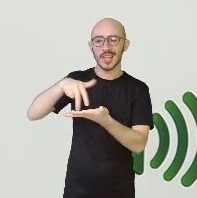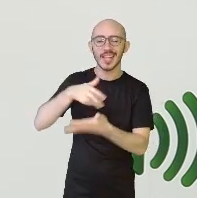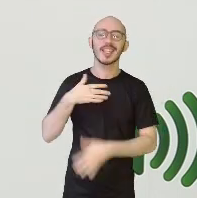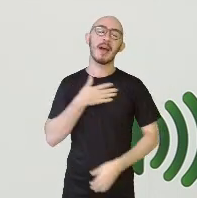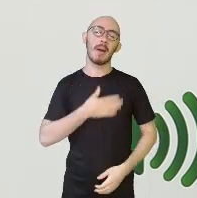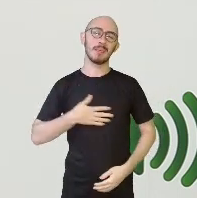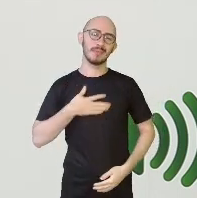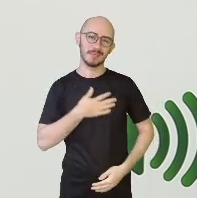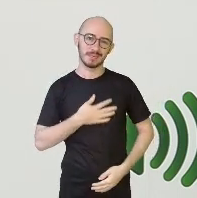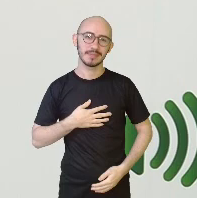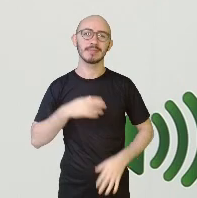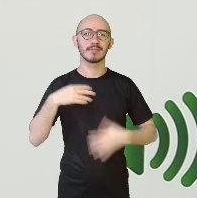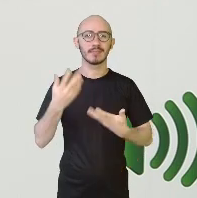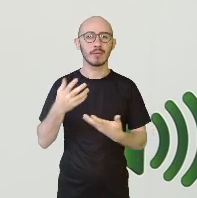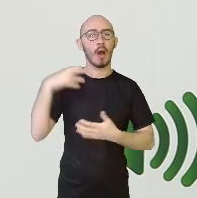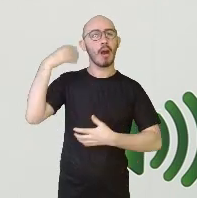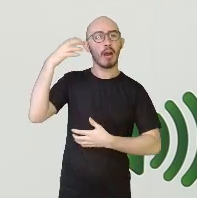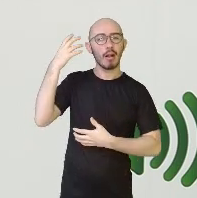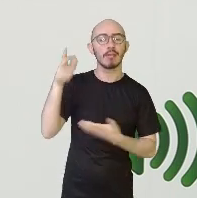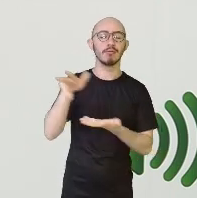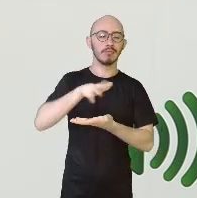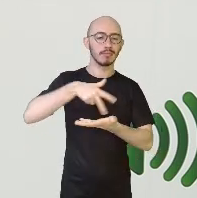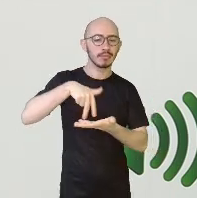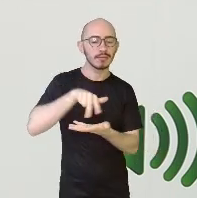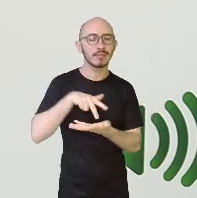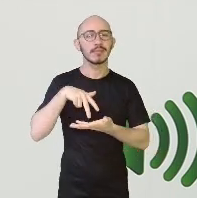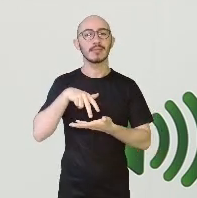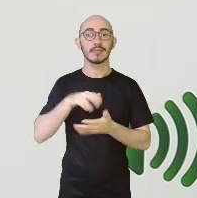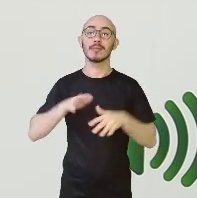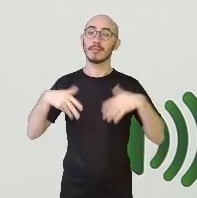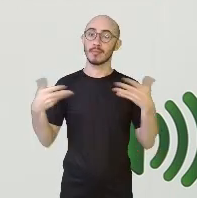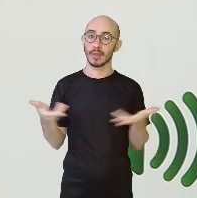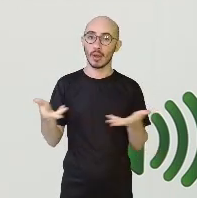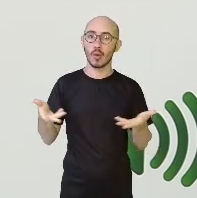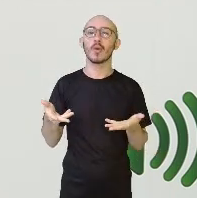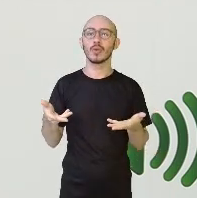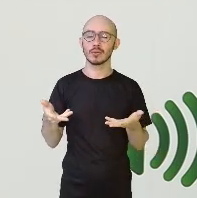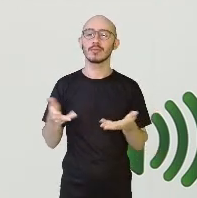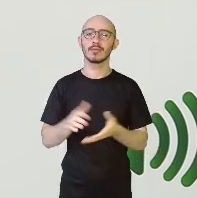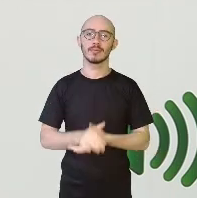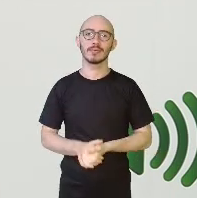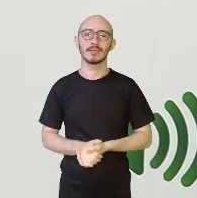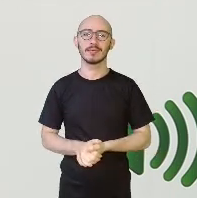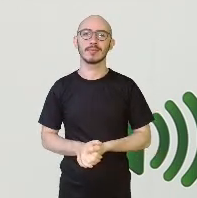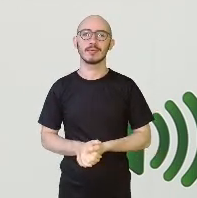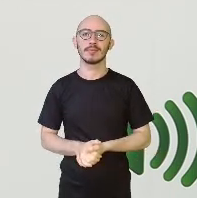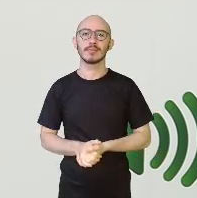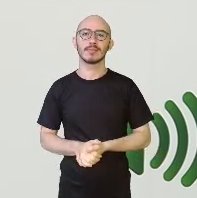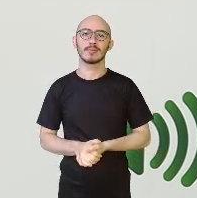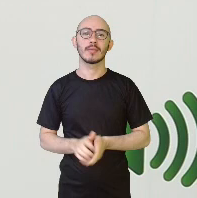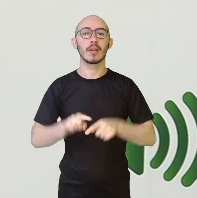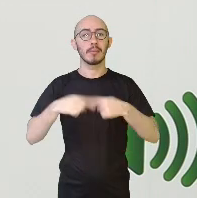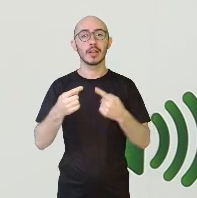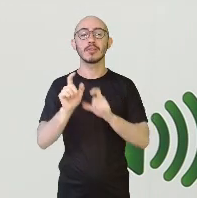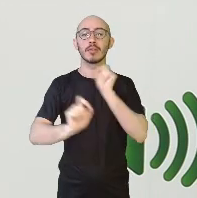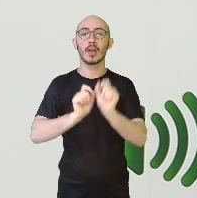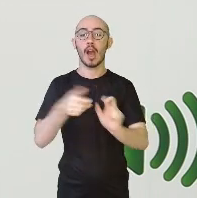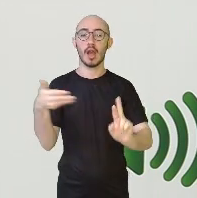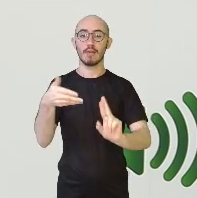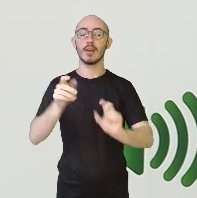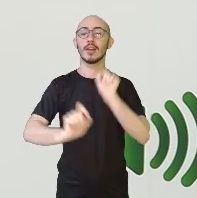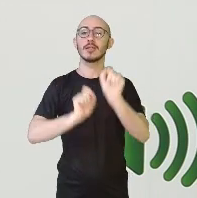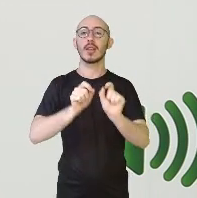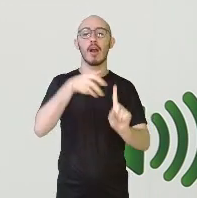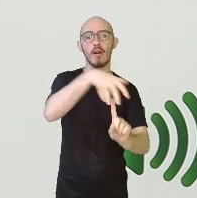de colocar o som e fazer o movimento. Pois é. Então a gente vai fazer hoje, só que baseado no frevo.